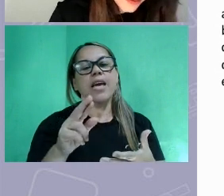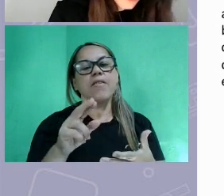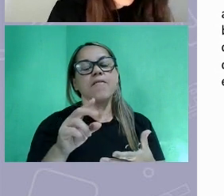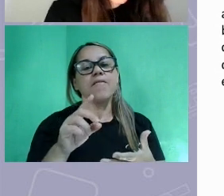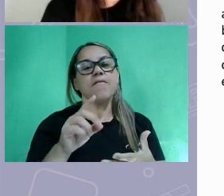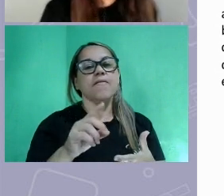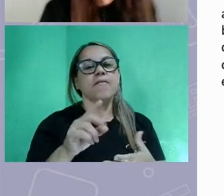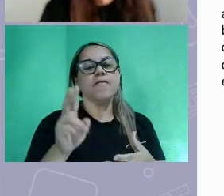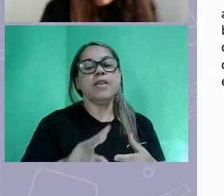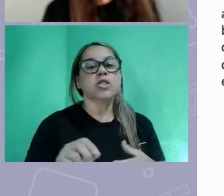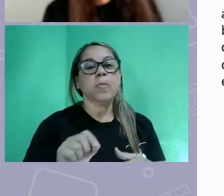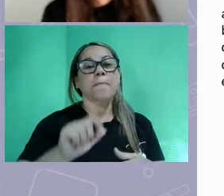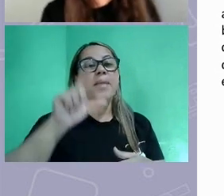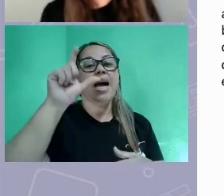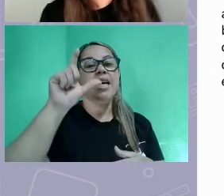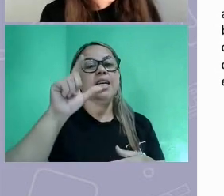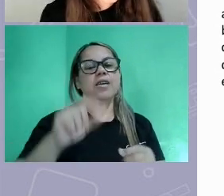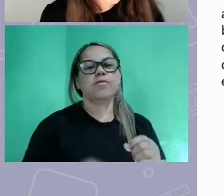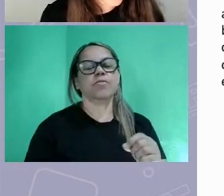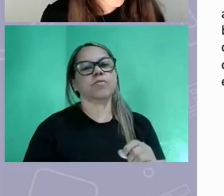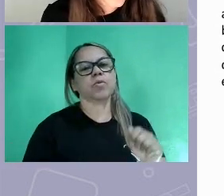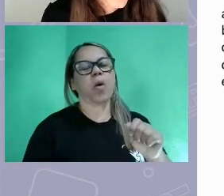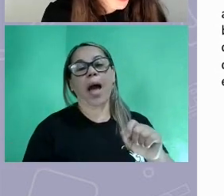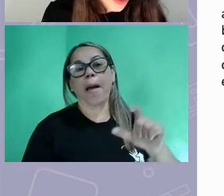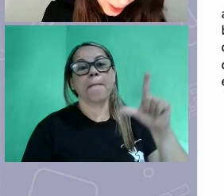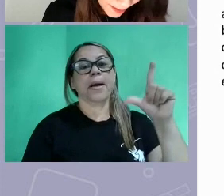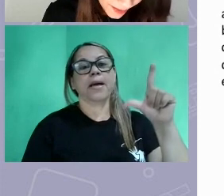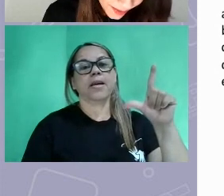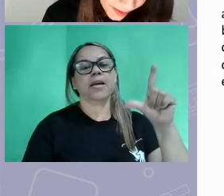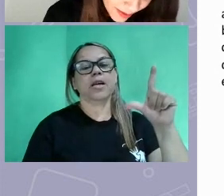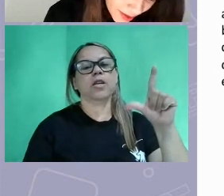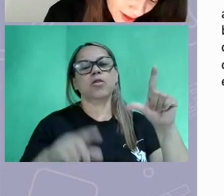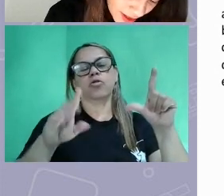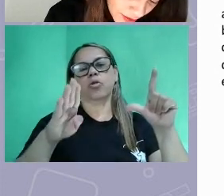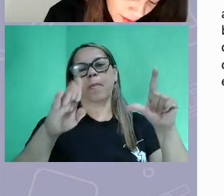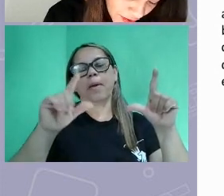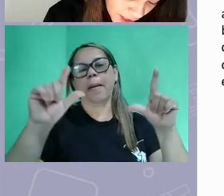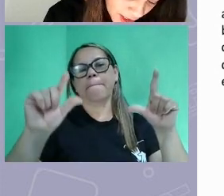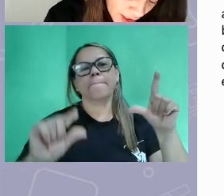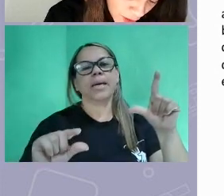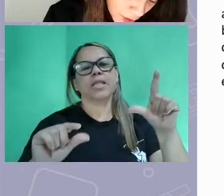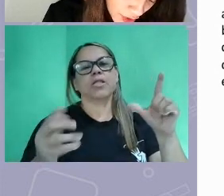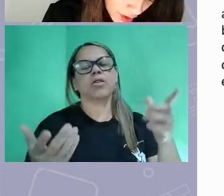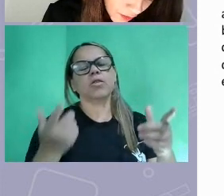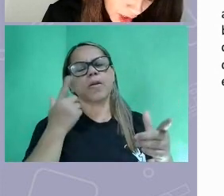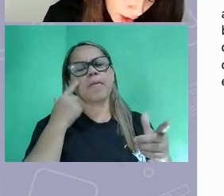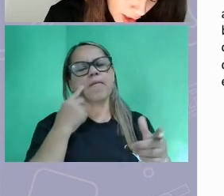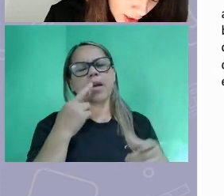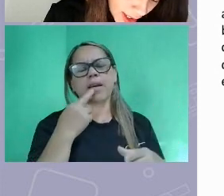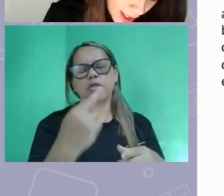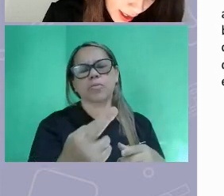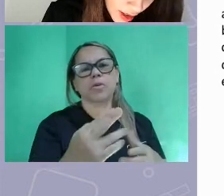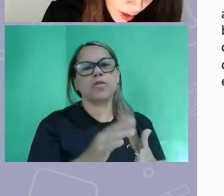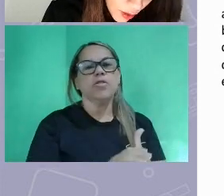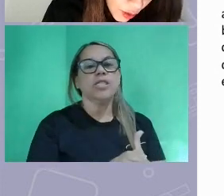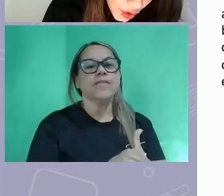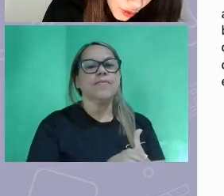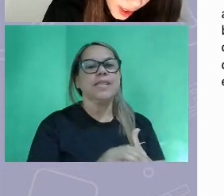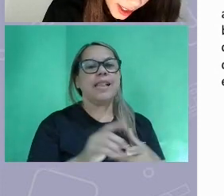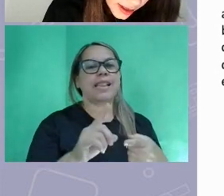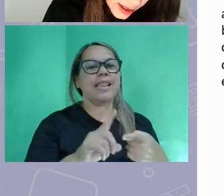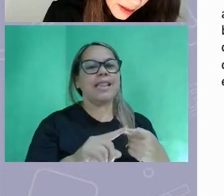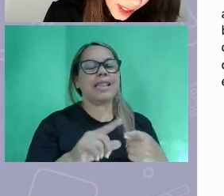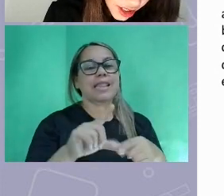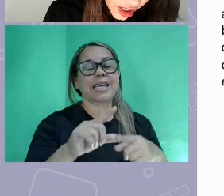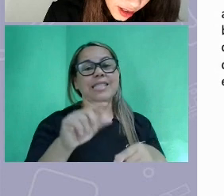então a dimensão do urso A é maior que a dimensão do urso B então vamos ver aqui a resposta letra A o